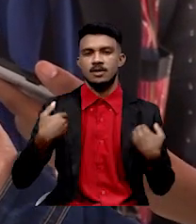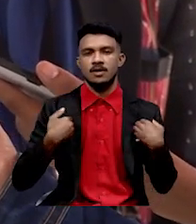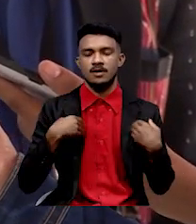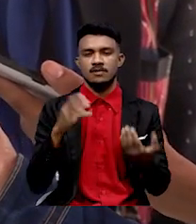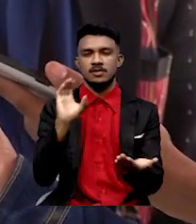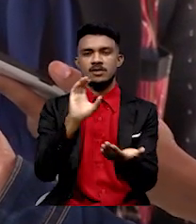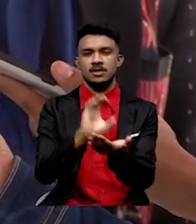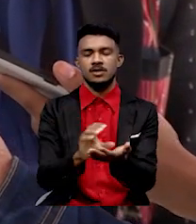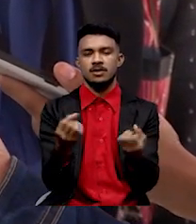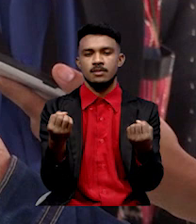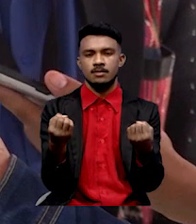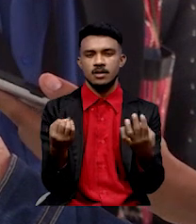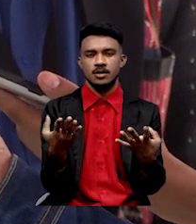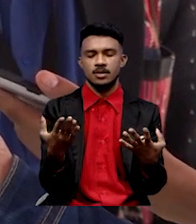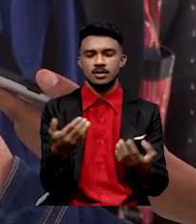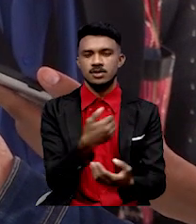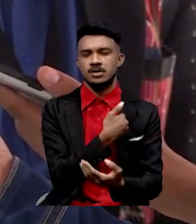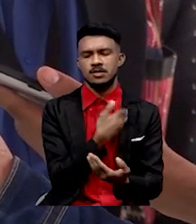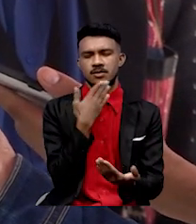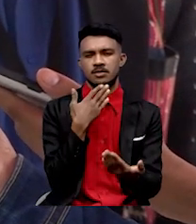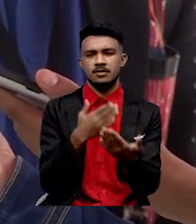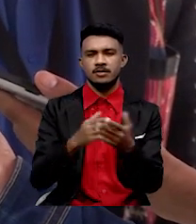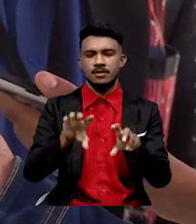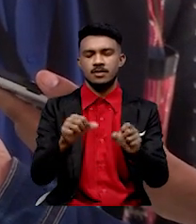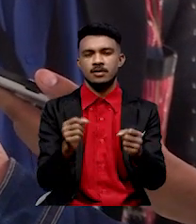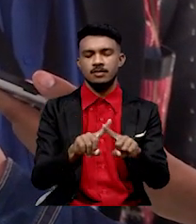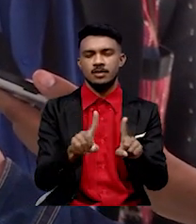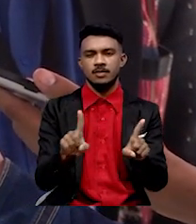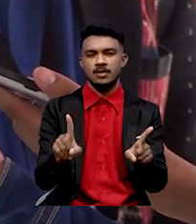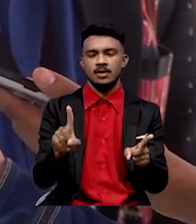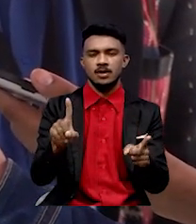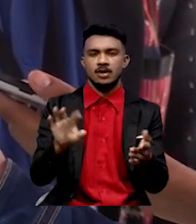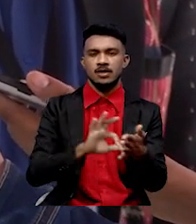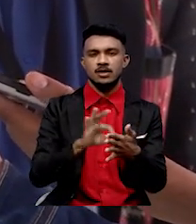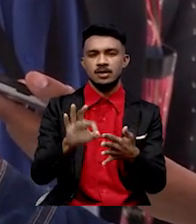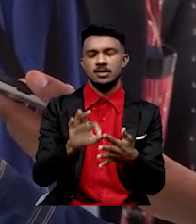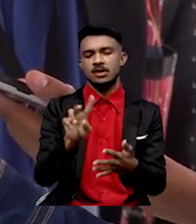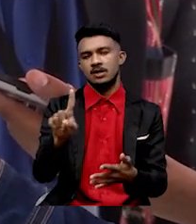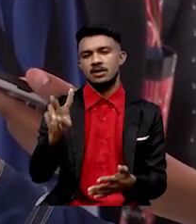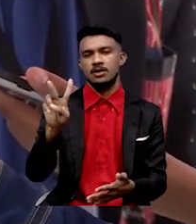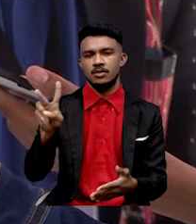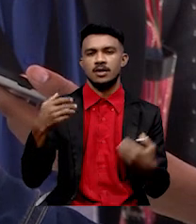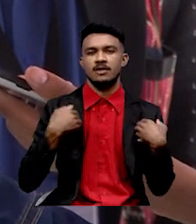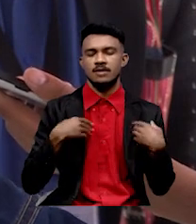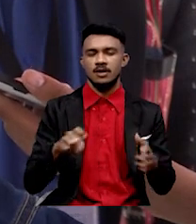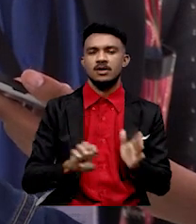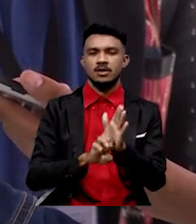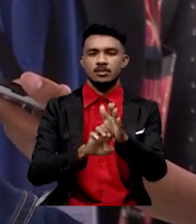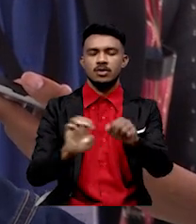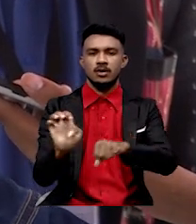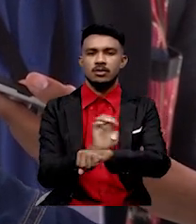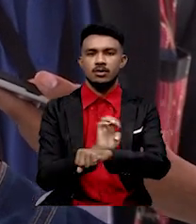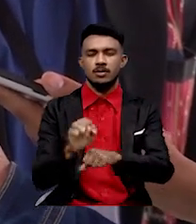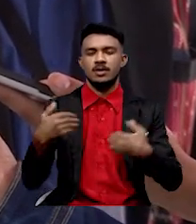Balo, que é a infraestrutura da cidade de Iac. E a faculdade Ida Garua, por exemplo, a economia também é